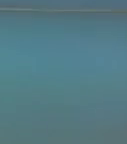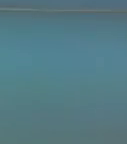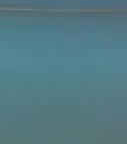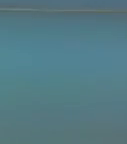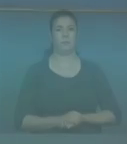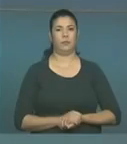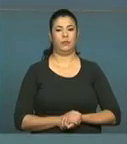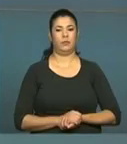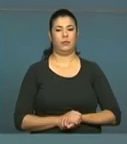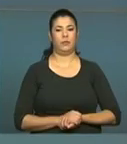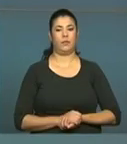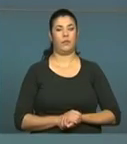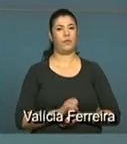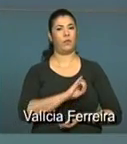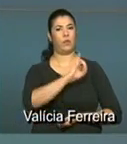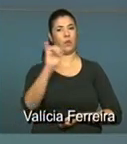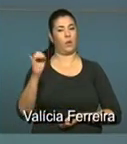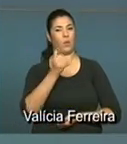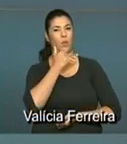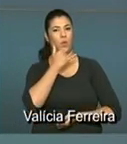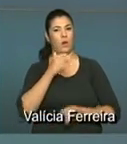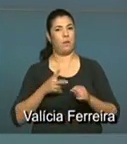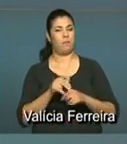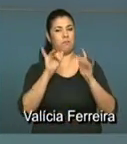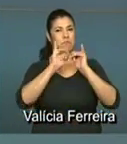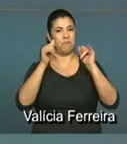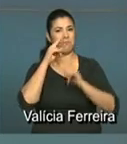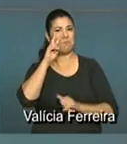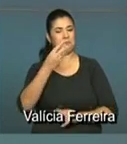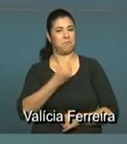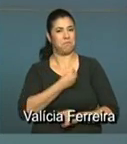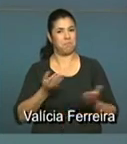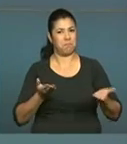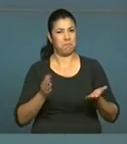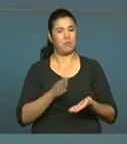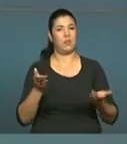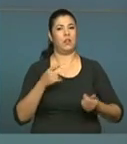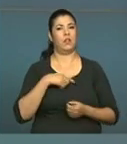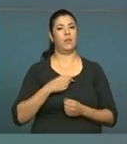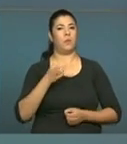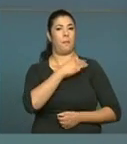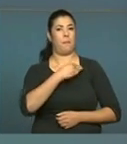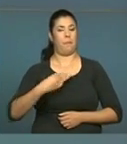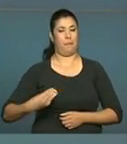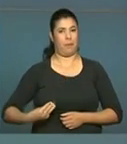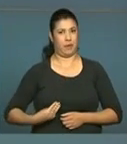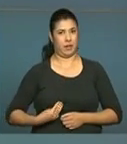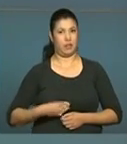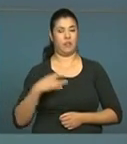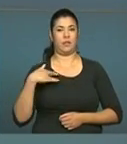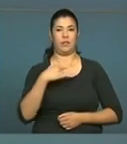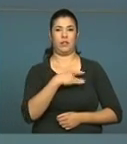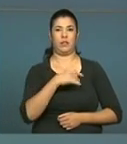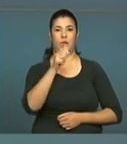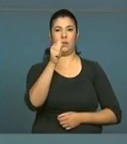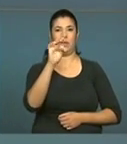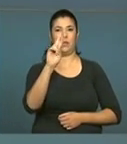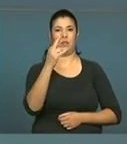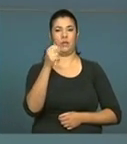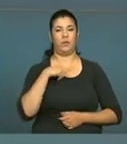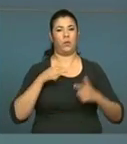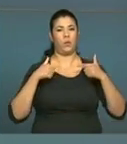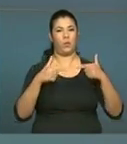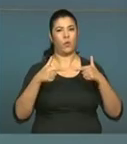Olá, interrompemos a nossa programação para acompanhar ao vivo a entrevista do ministro da Saúde, Arthur Chiouro, sobre a campanha de